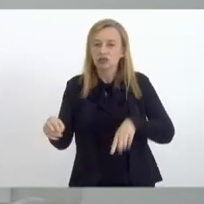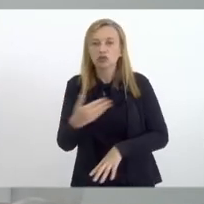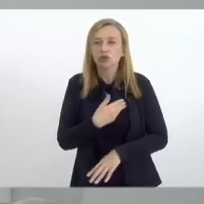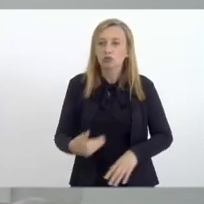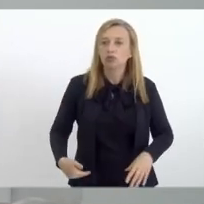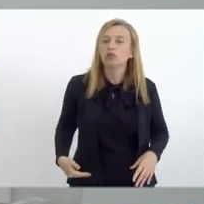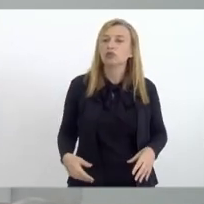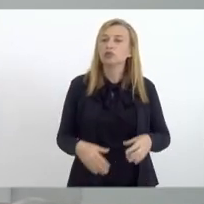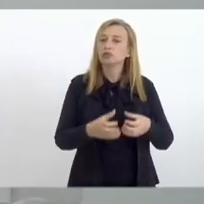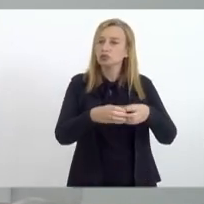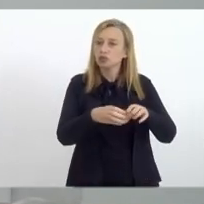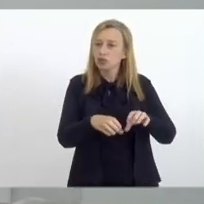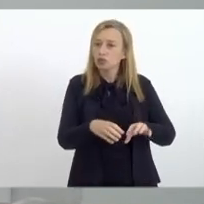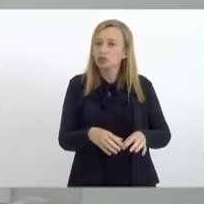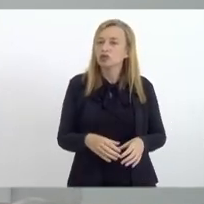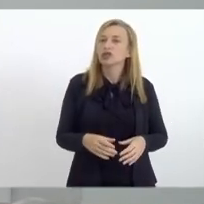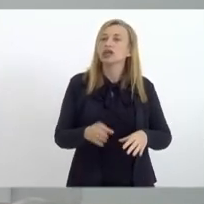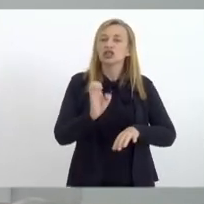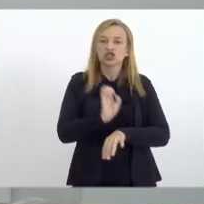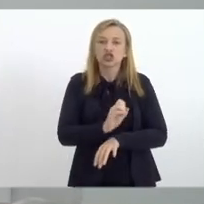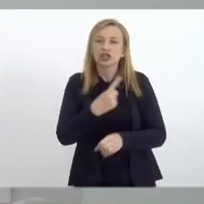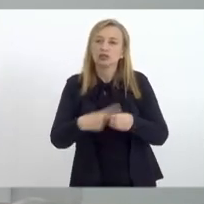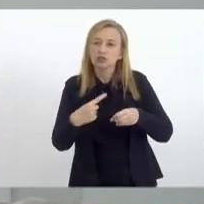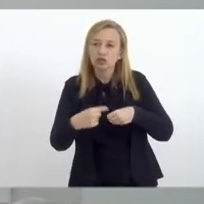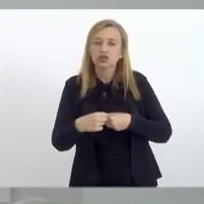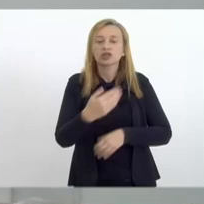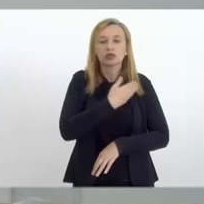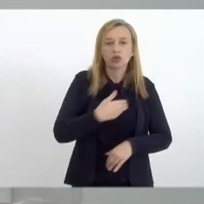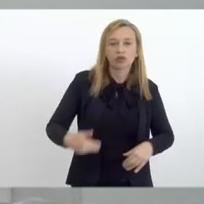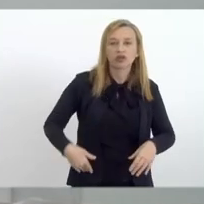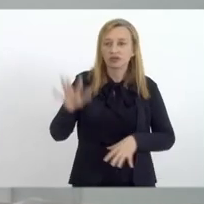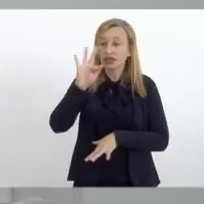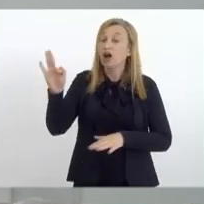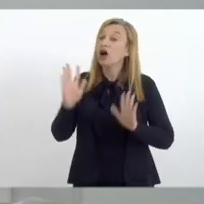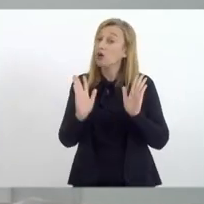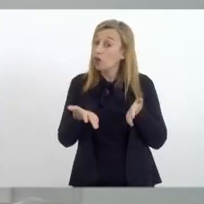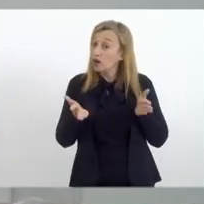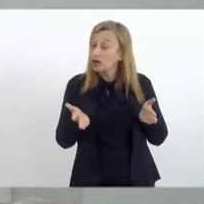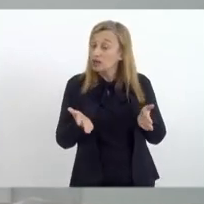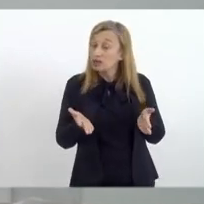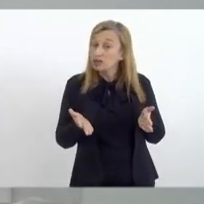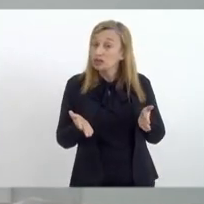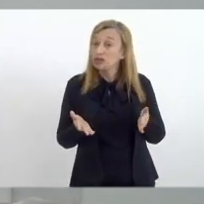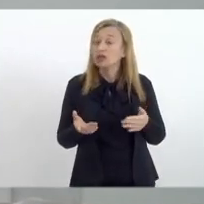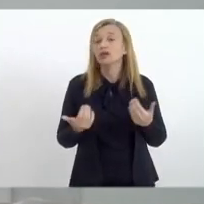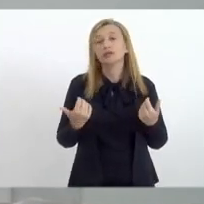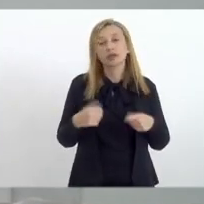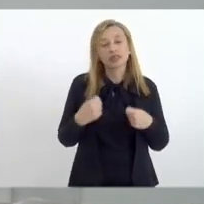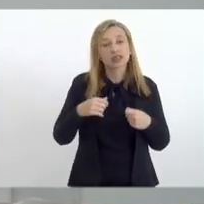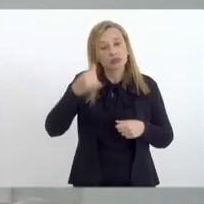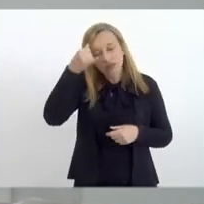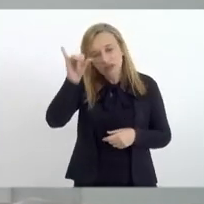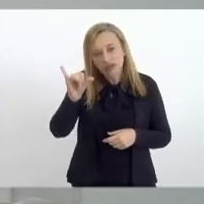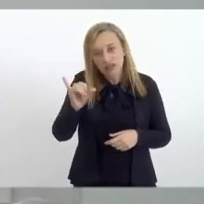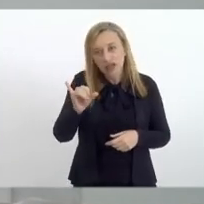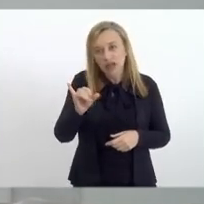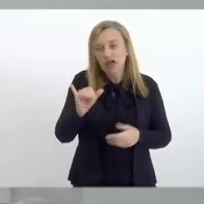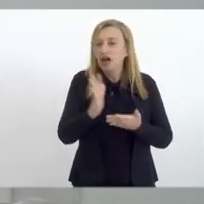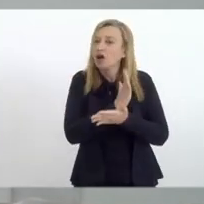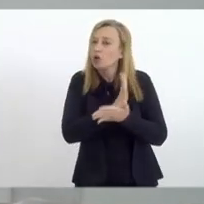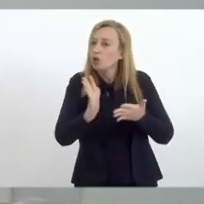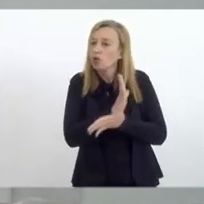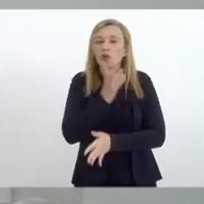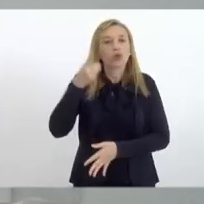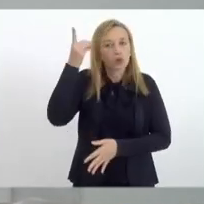que conduzem estados, município e o governo federal. Agora, o que a gente tem que tentar evitar é que alguns